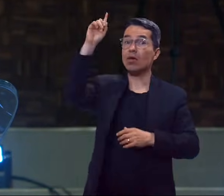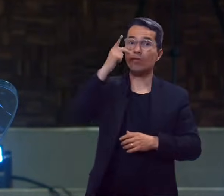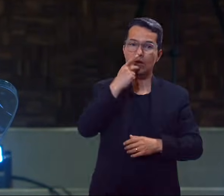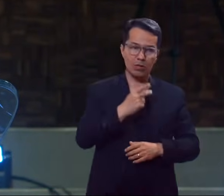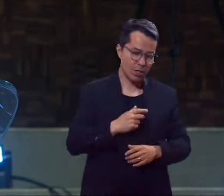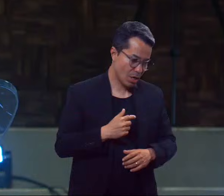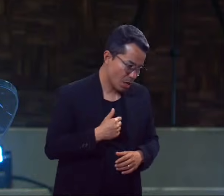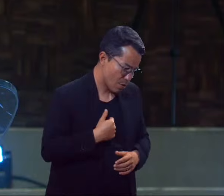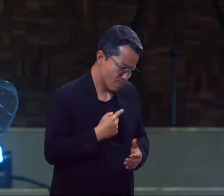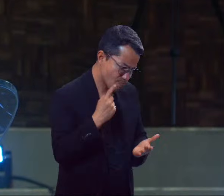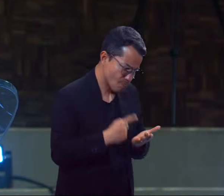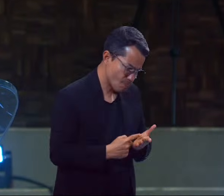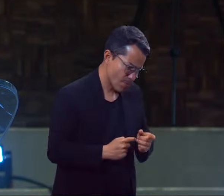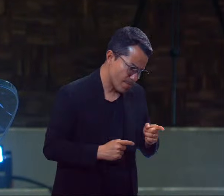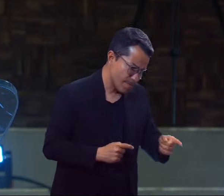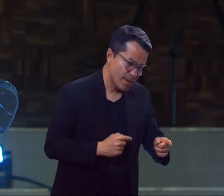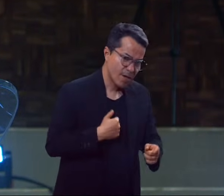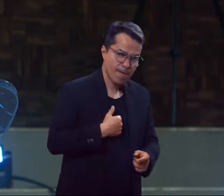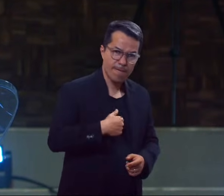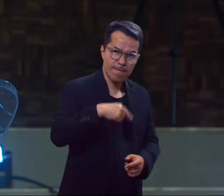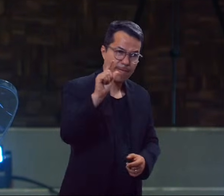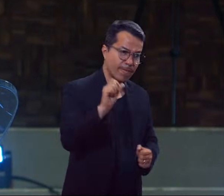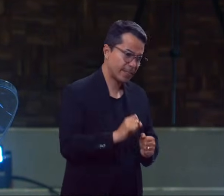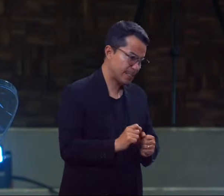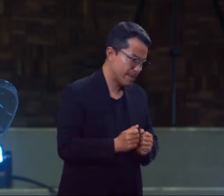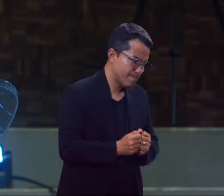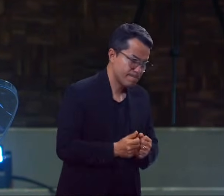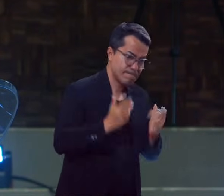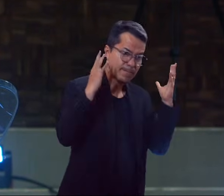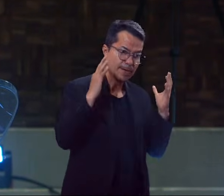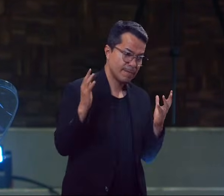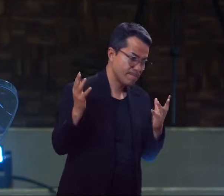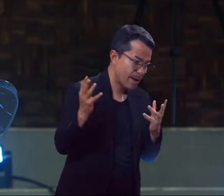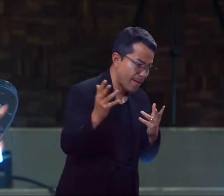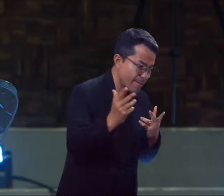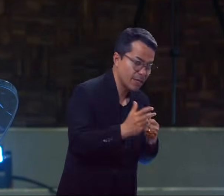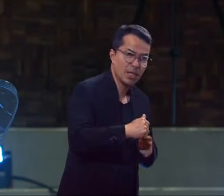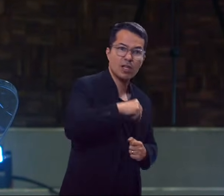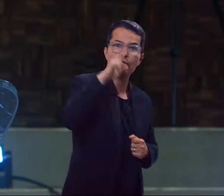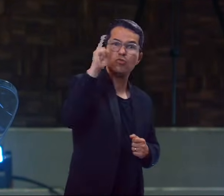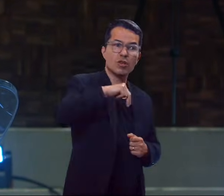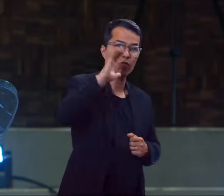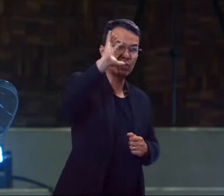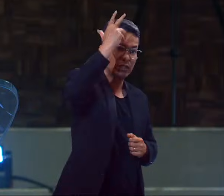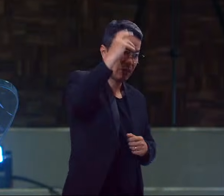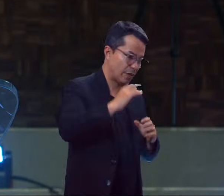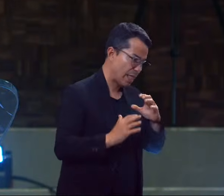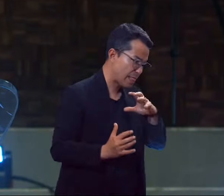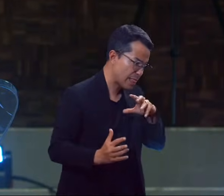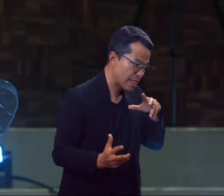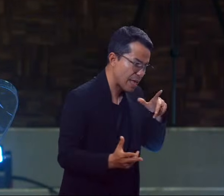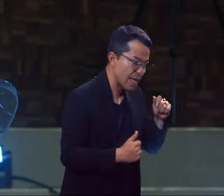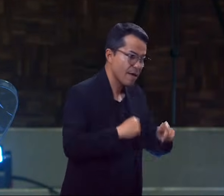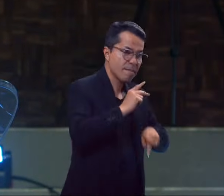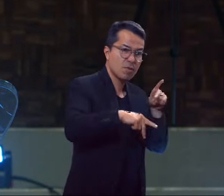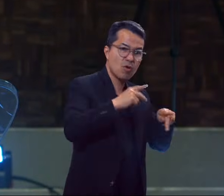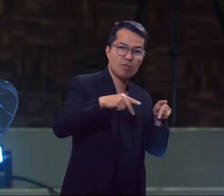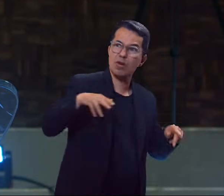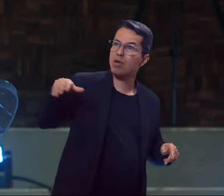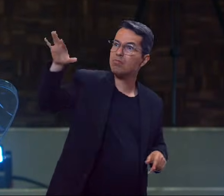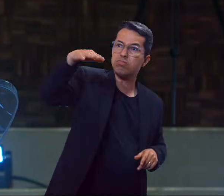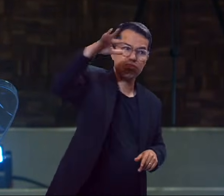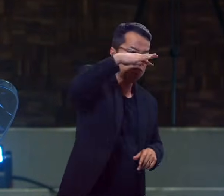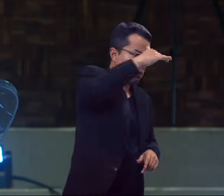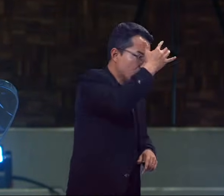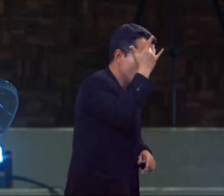de todo o teu povo maravilhas que nunca se fizeram em toda a terra, nem entre nação alguma, de maneira